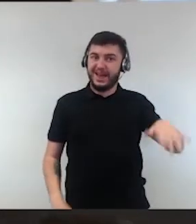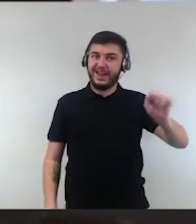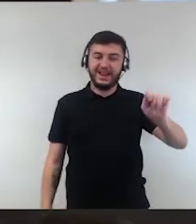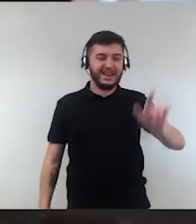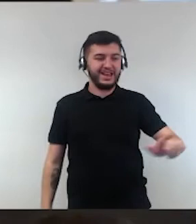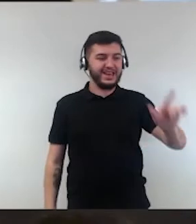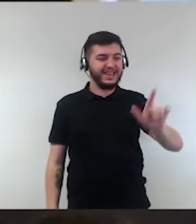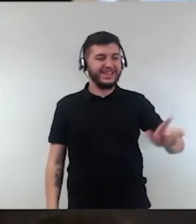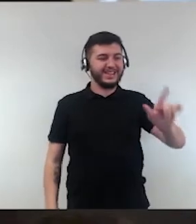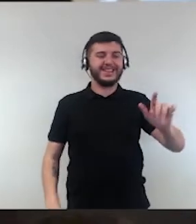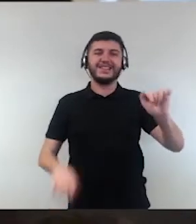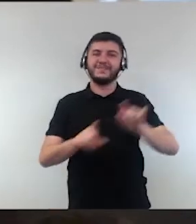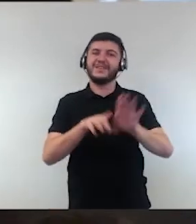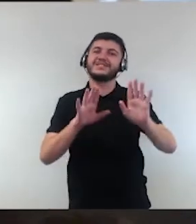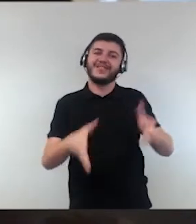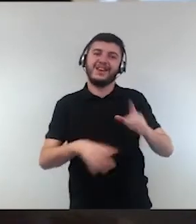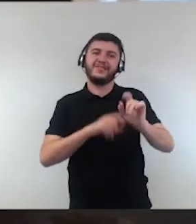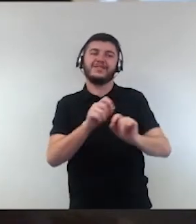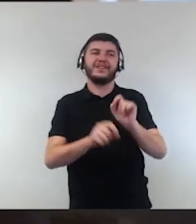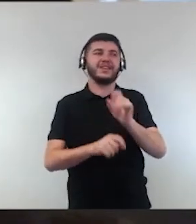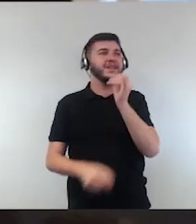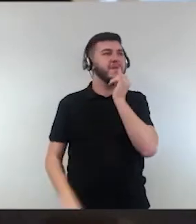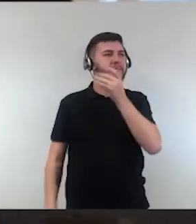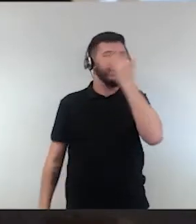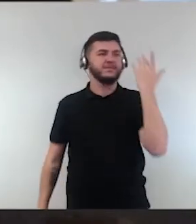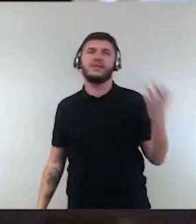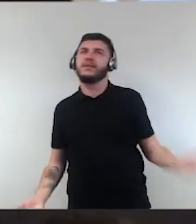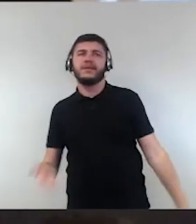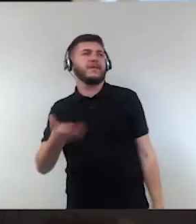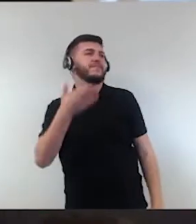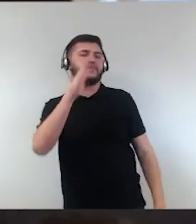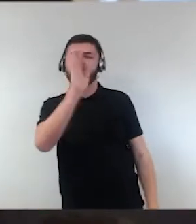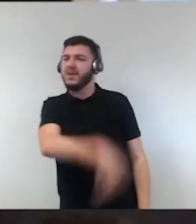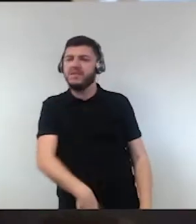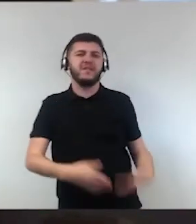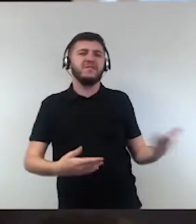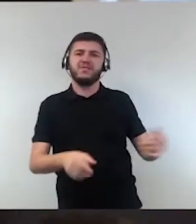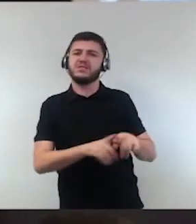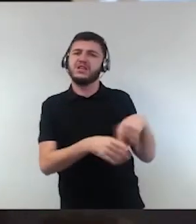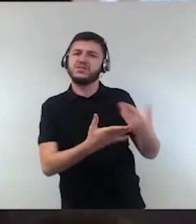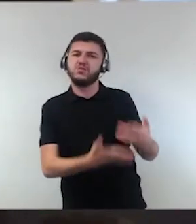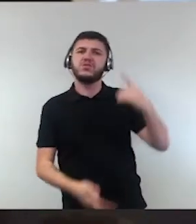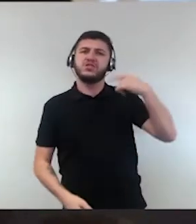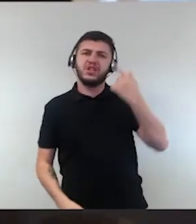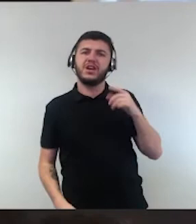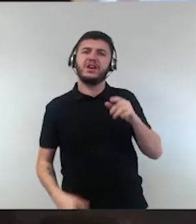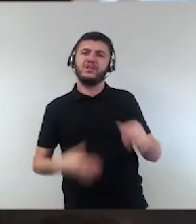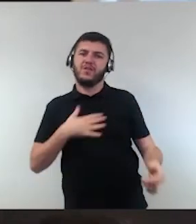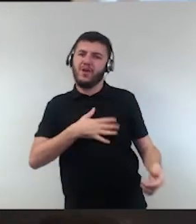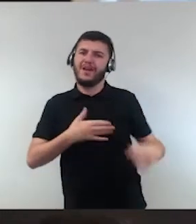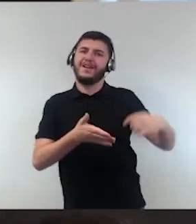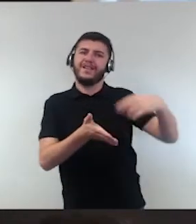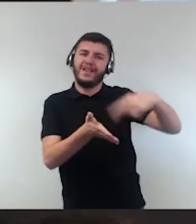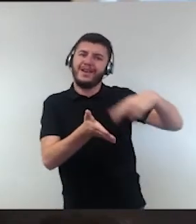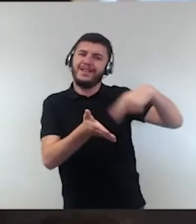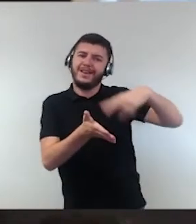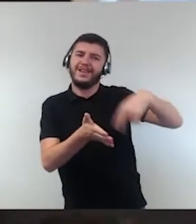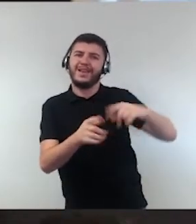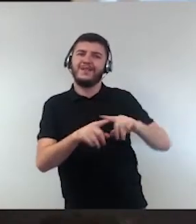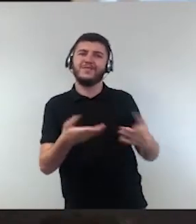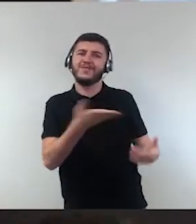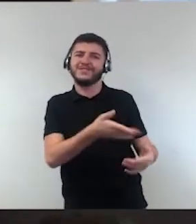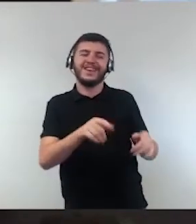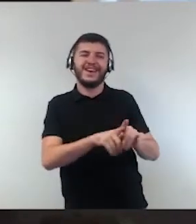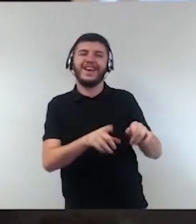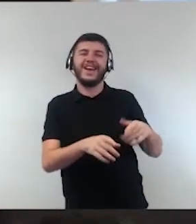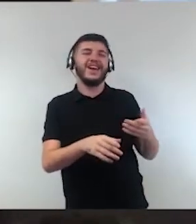comum eu ouvir de pessoas falando, não, mas você faz direito, lógico que você vai ler muito, né? Você devia gostar muito de ler, porque você entra no direito para ler, as